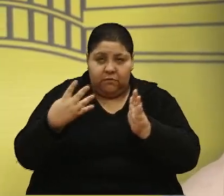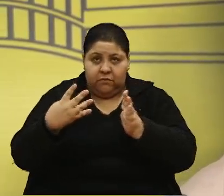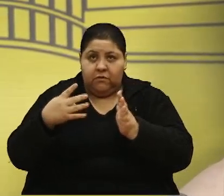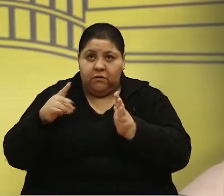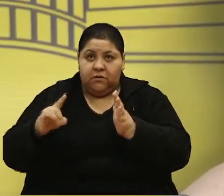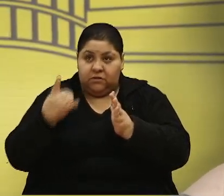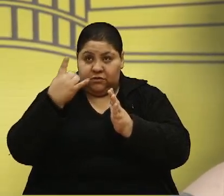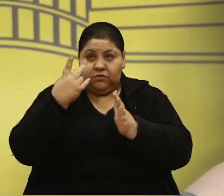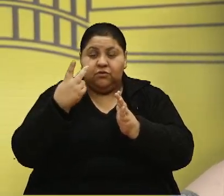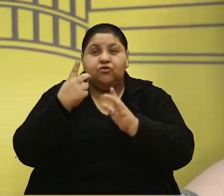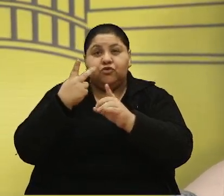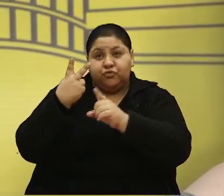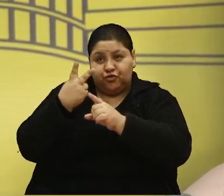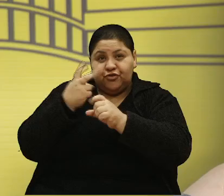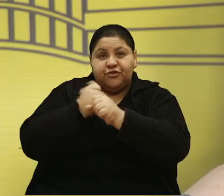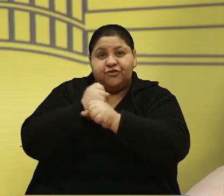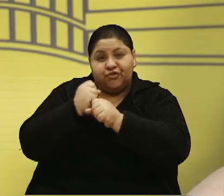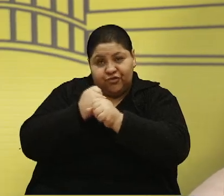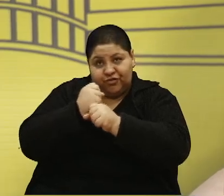últimos 2 anos,